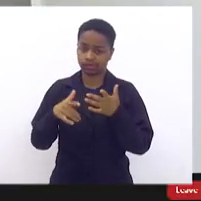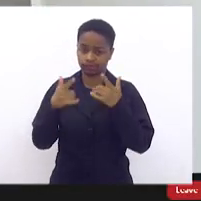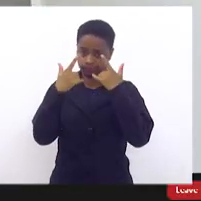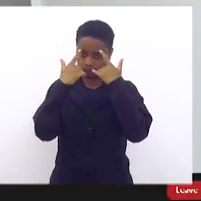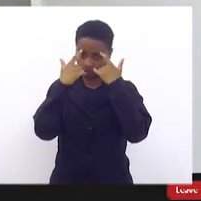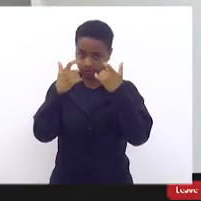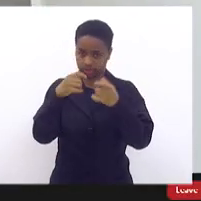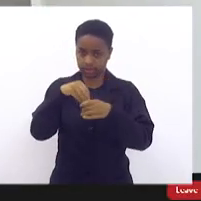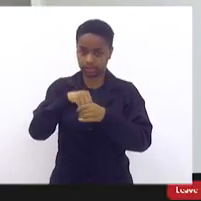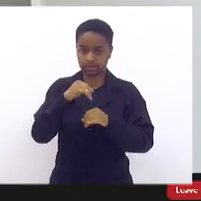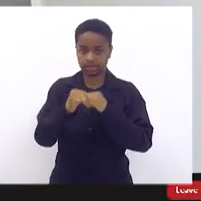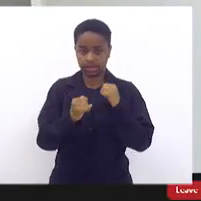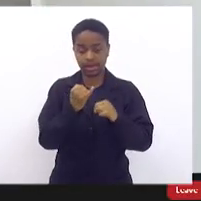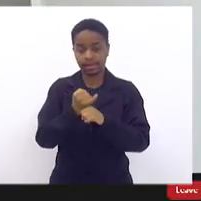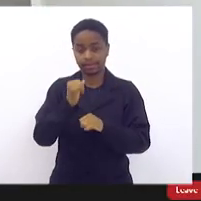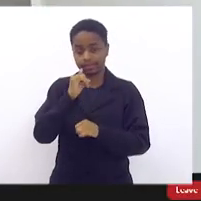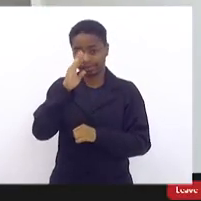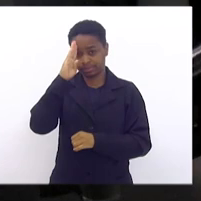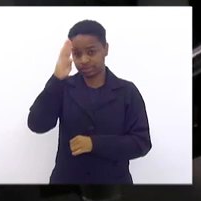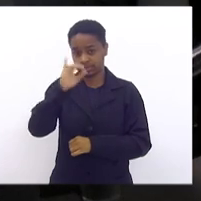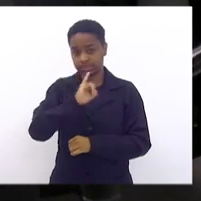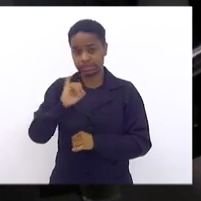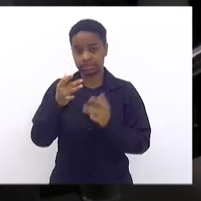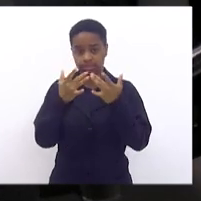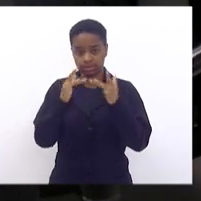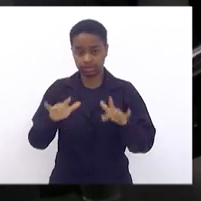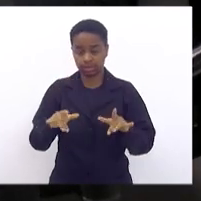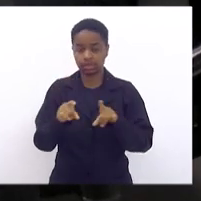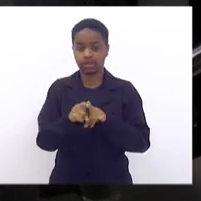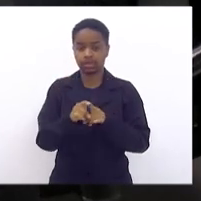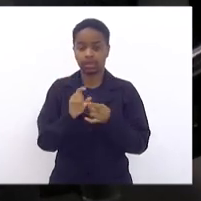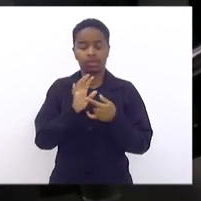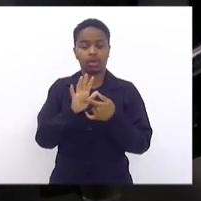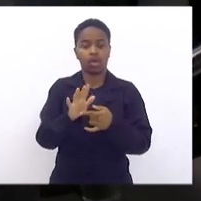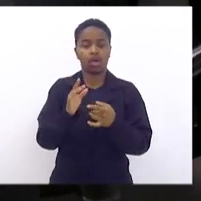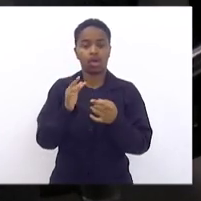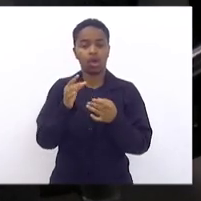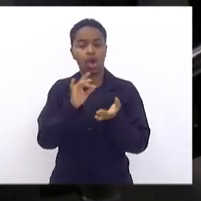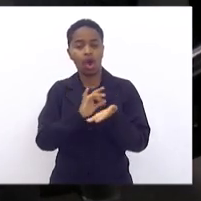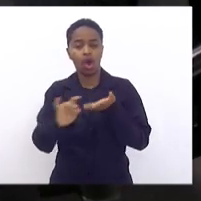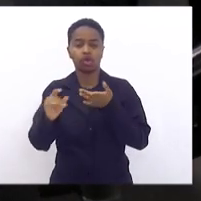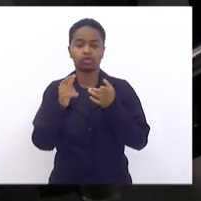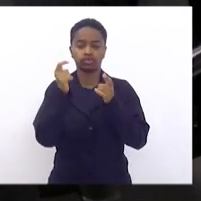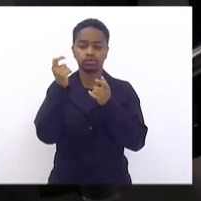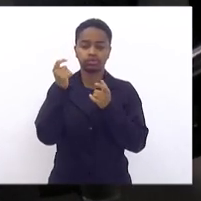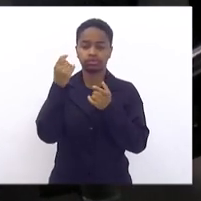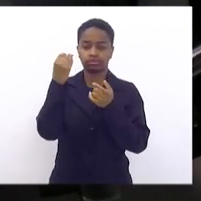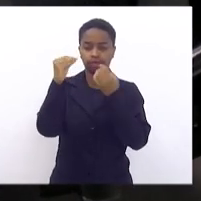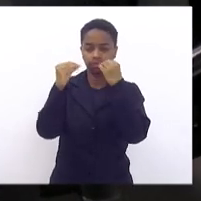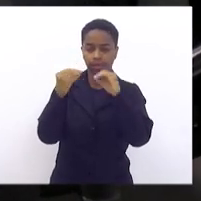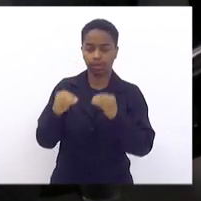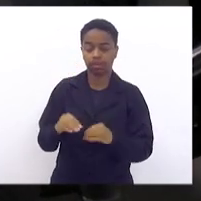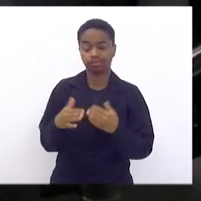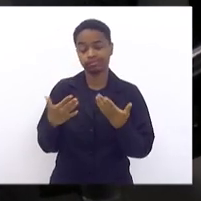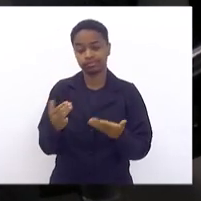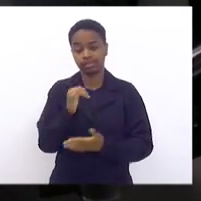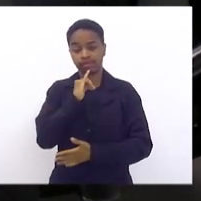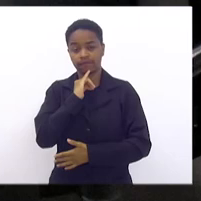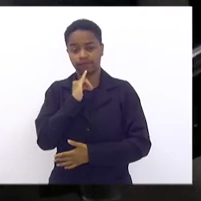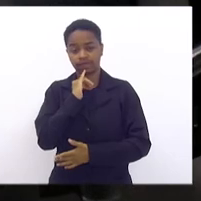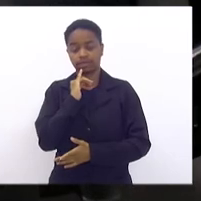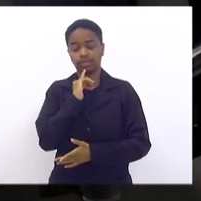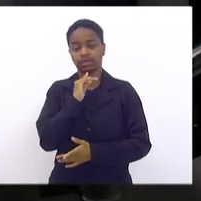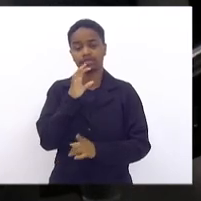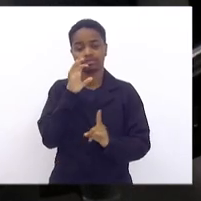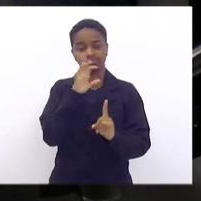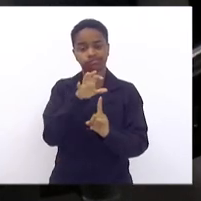ali o rompimento daquela relação, o ódio, né, que realmente, infelizmente, vem assolando